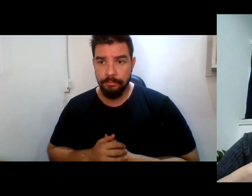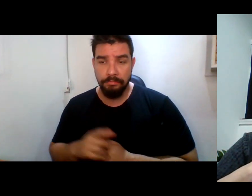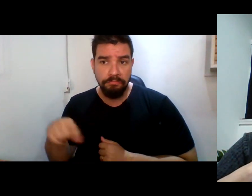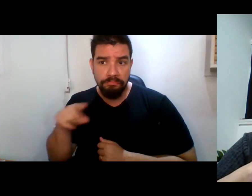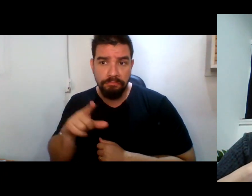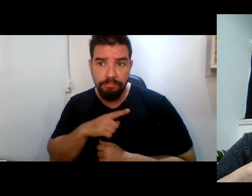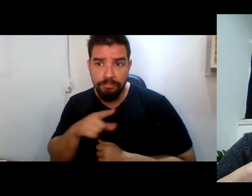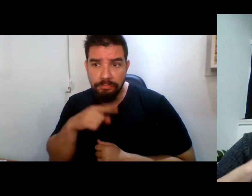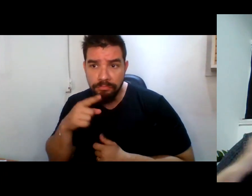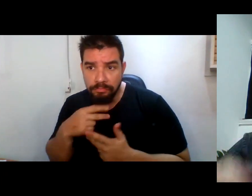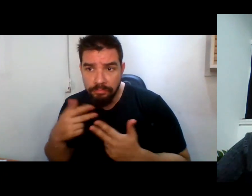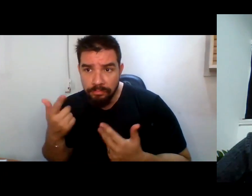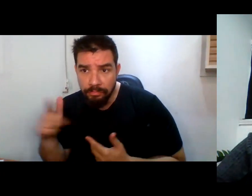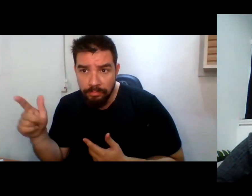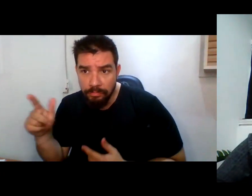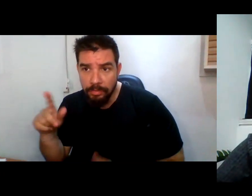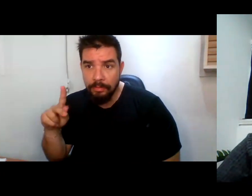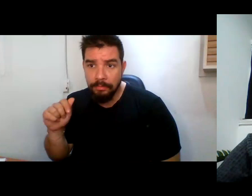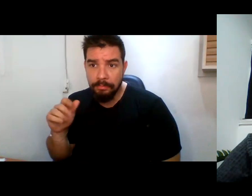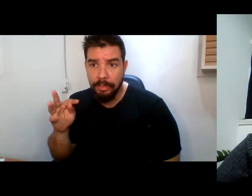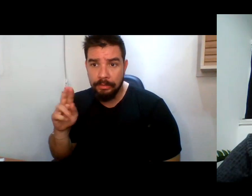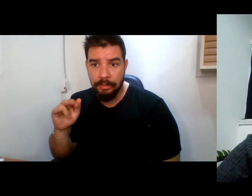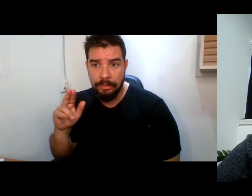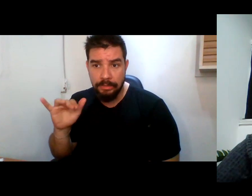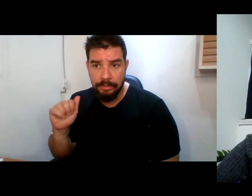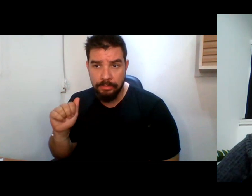também, Patrícia? Tá beleza.